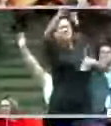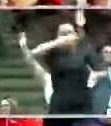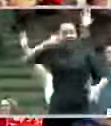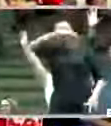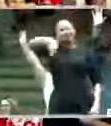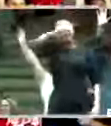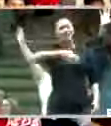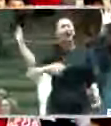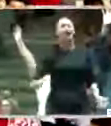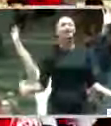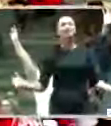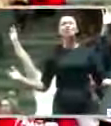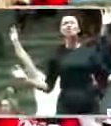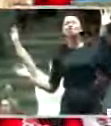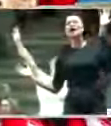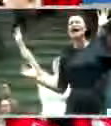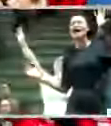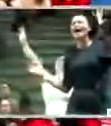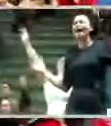você.